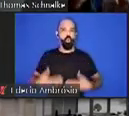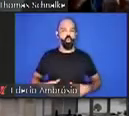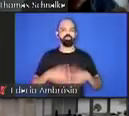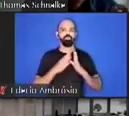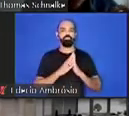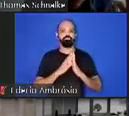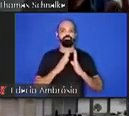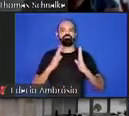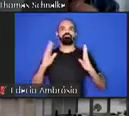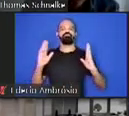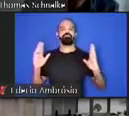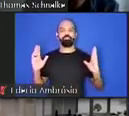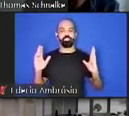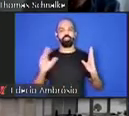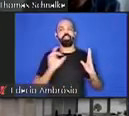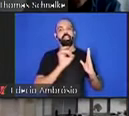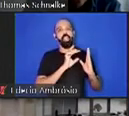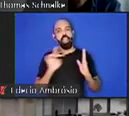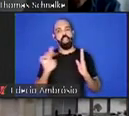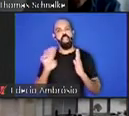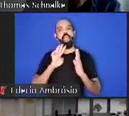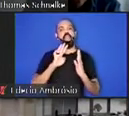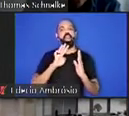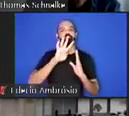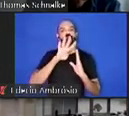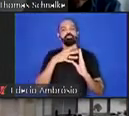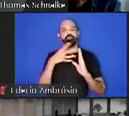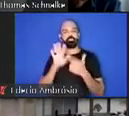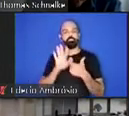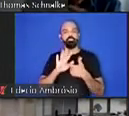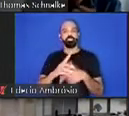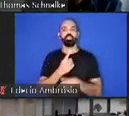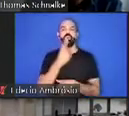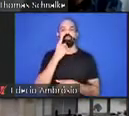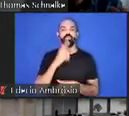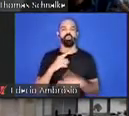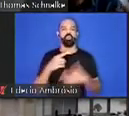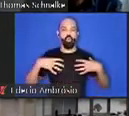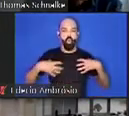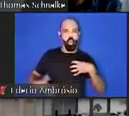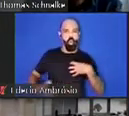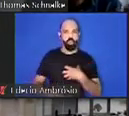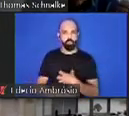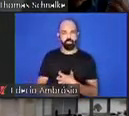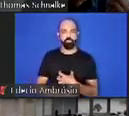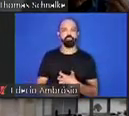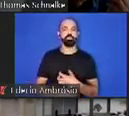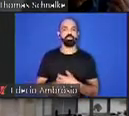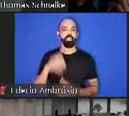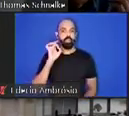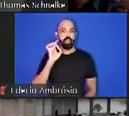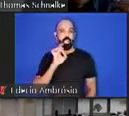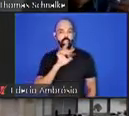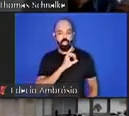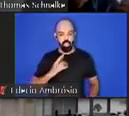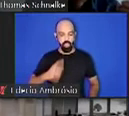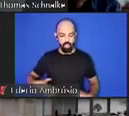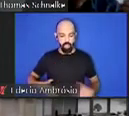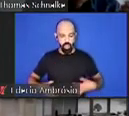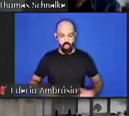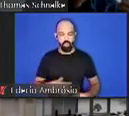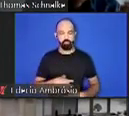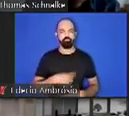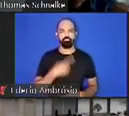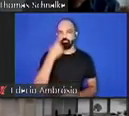e cada vitrine mostrava um órgão específico e cada órgão era ilustrado